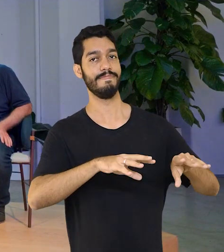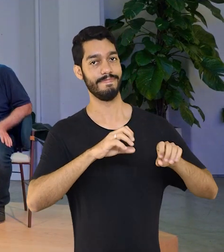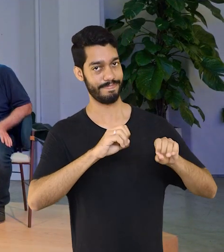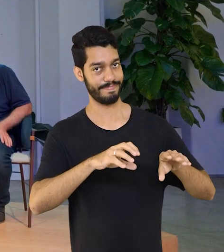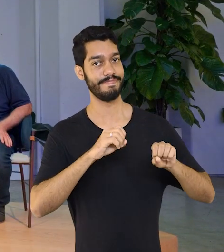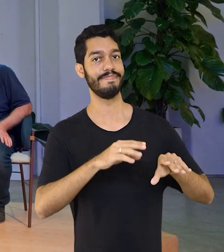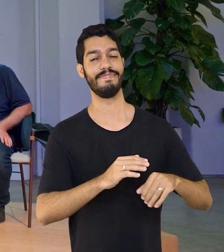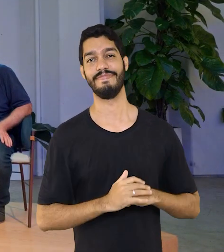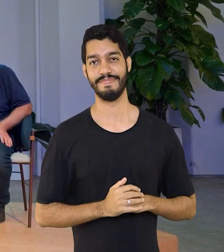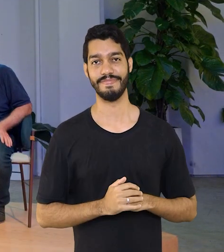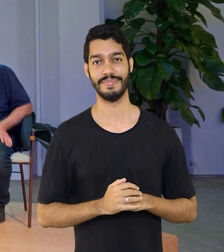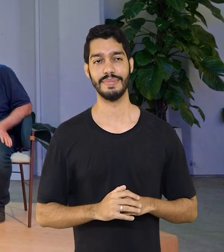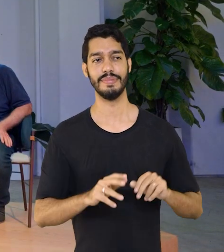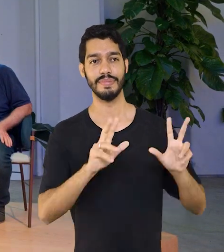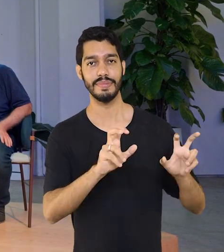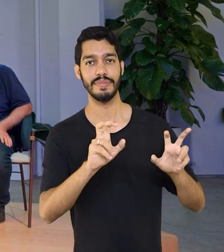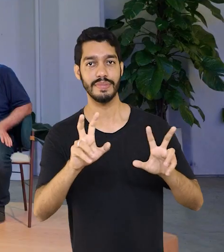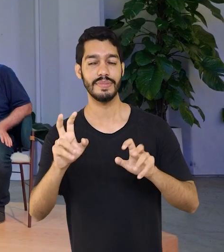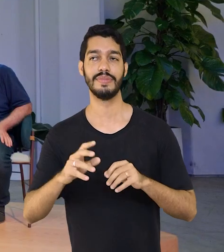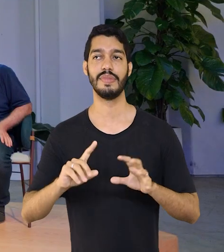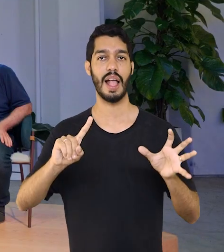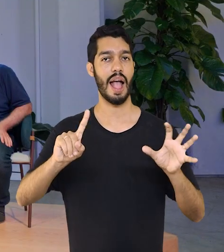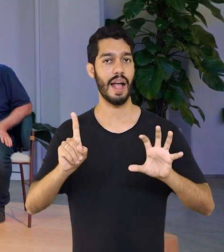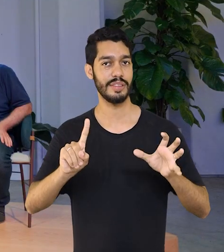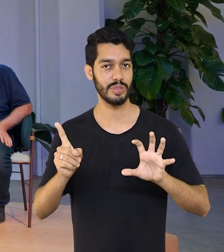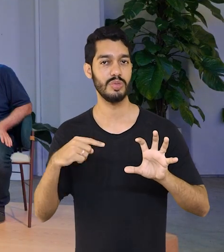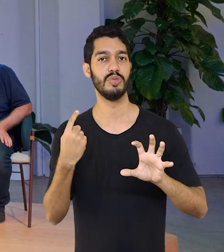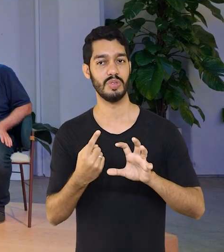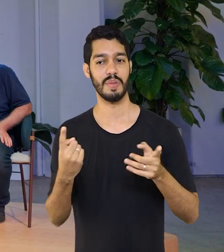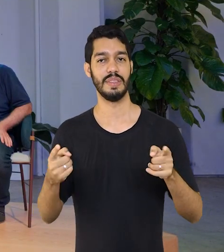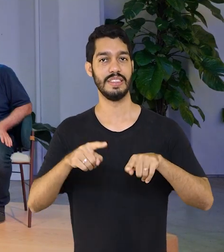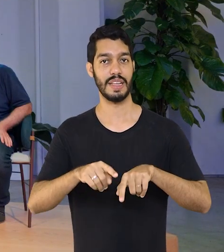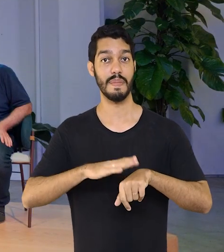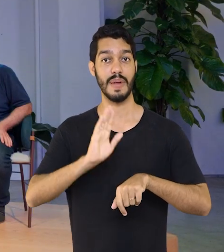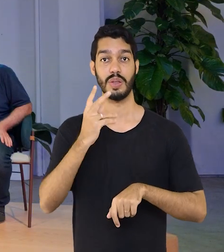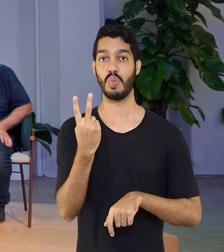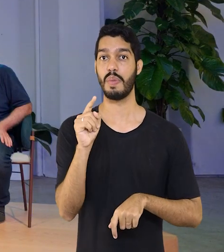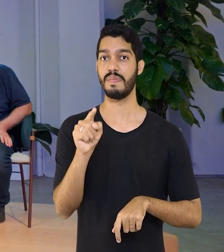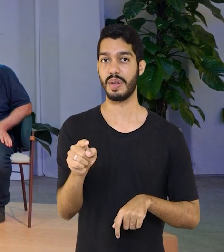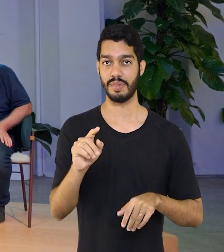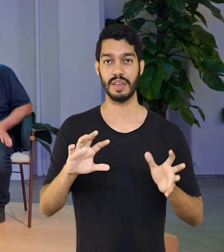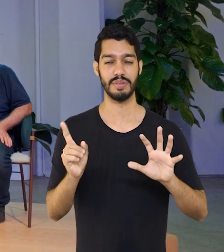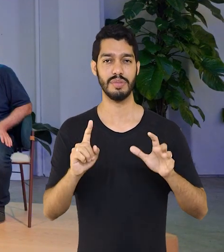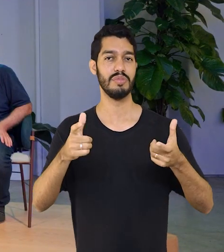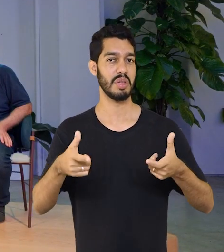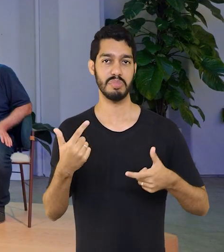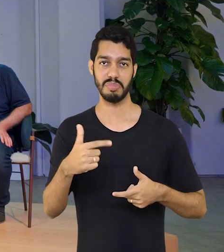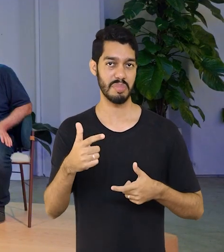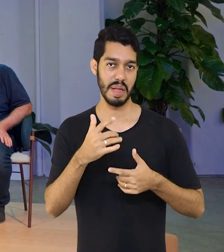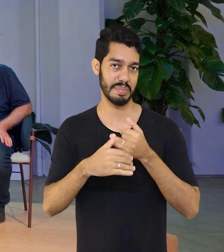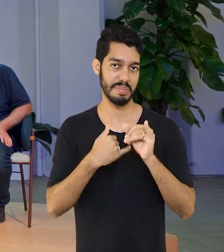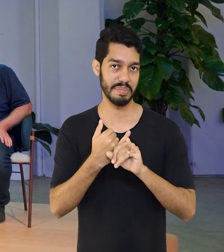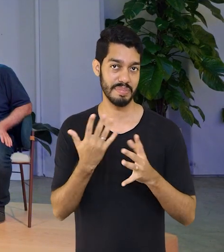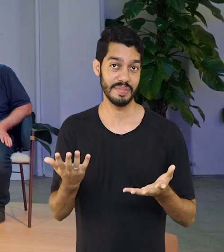população. Então, a gente tem levado a temática para muitas entrevistas de rádio, né? A gente tem parceria com mais de 2.000 rádios, que tem regiões que, de